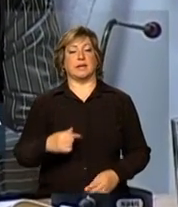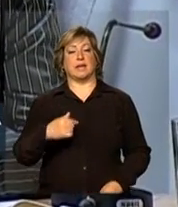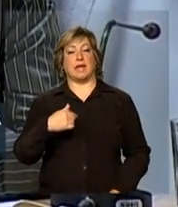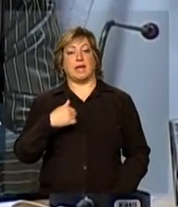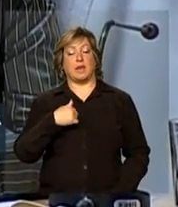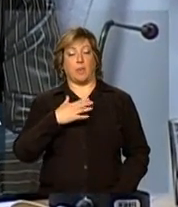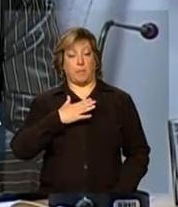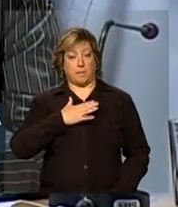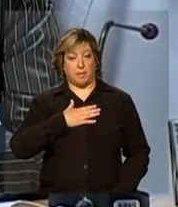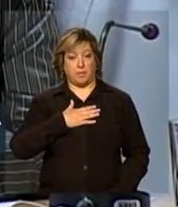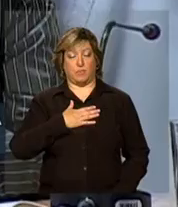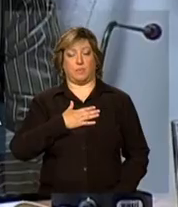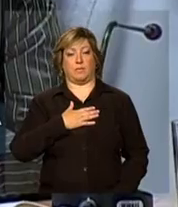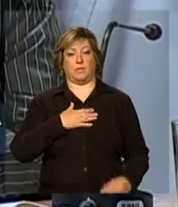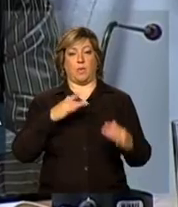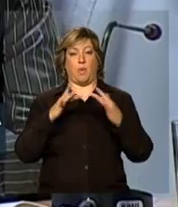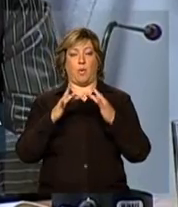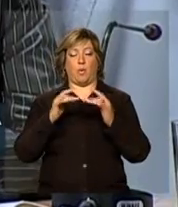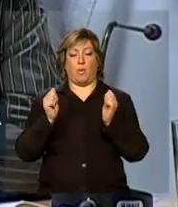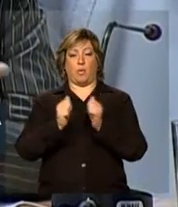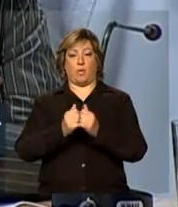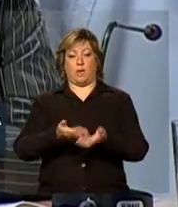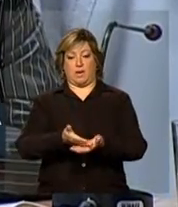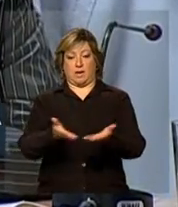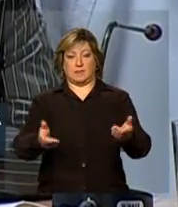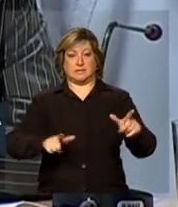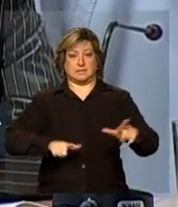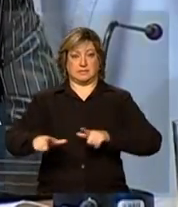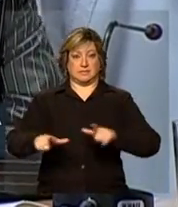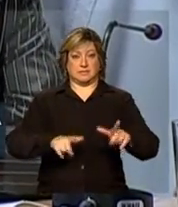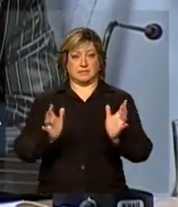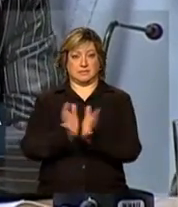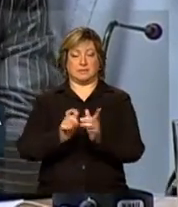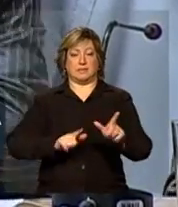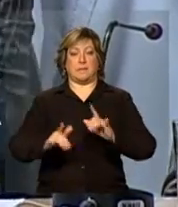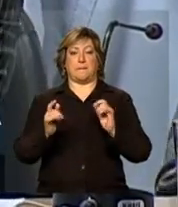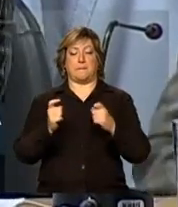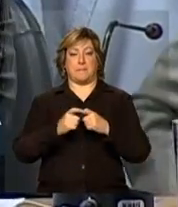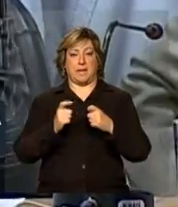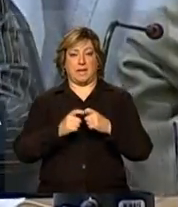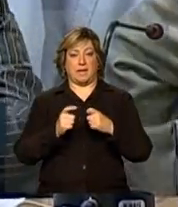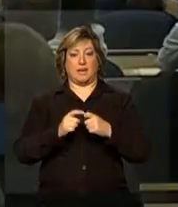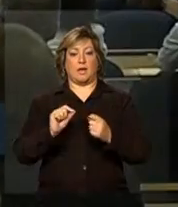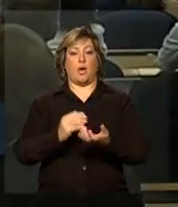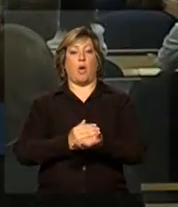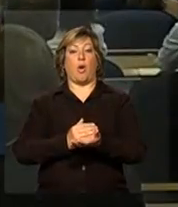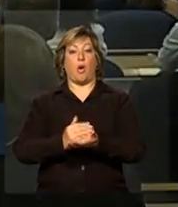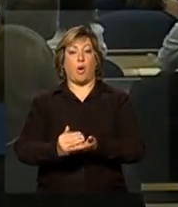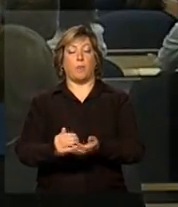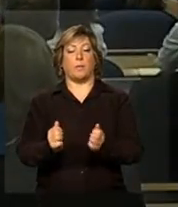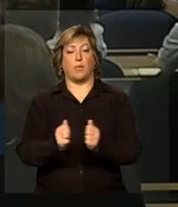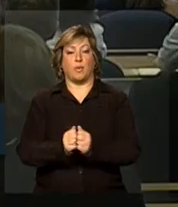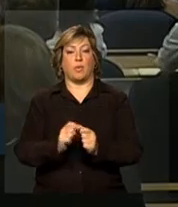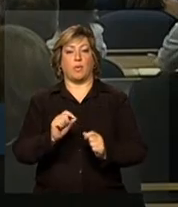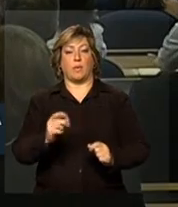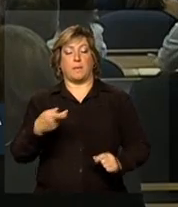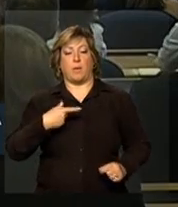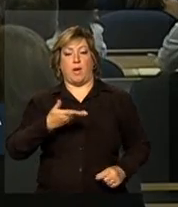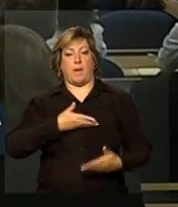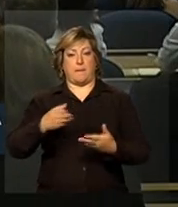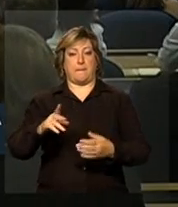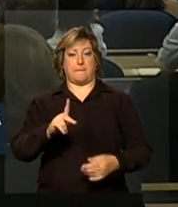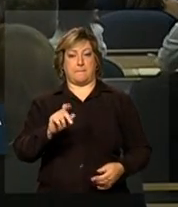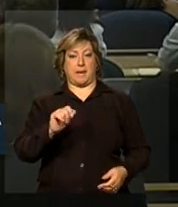Meu contato com esse campo da atividade médica começou com a nomeação do meu amigo Padilha